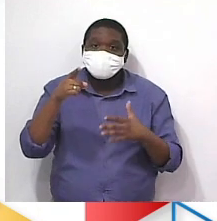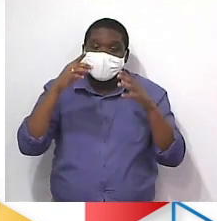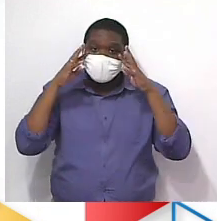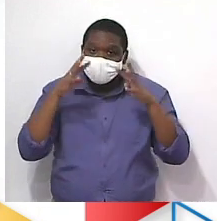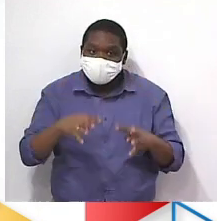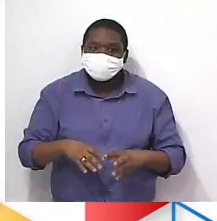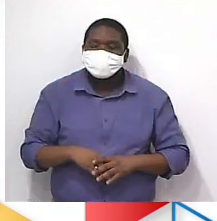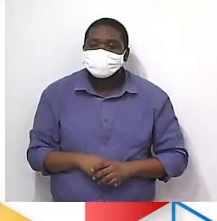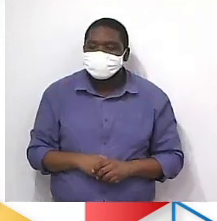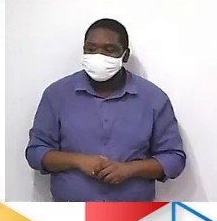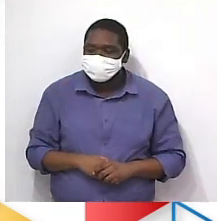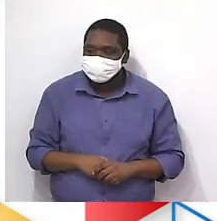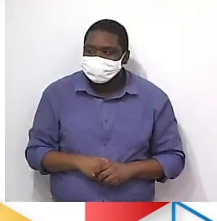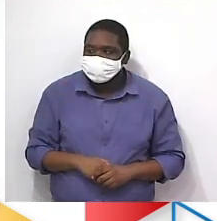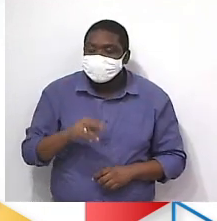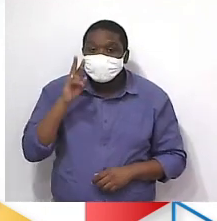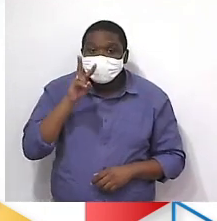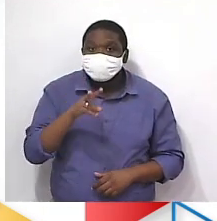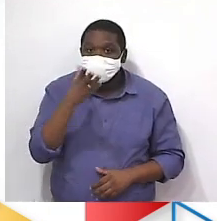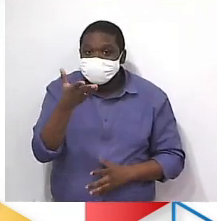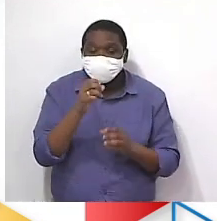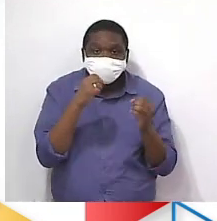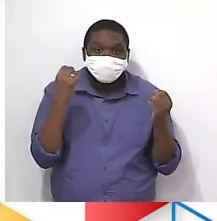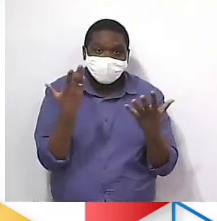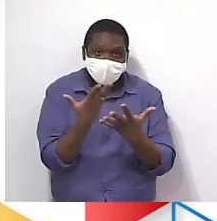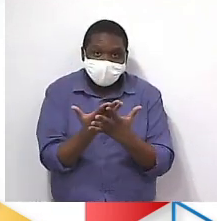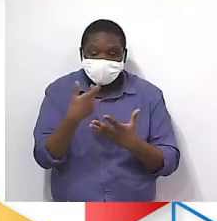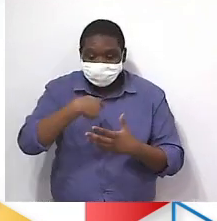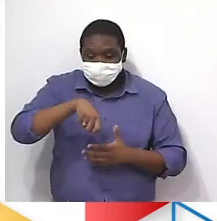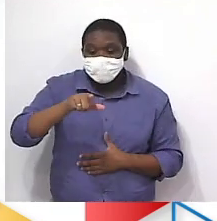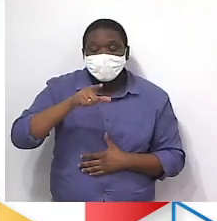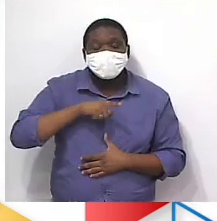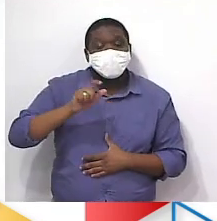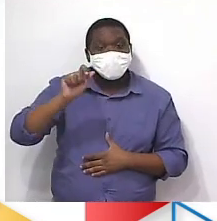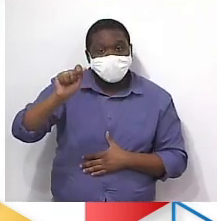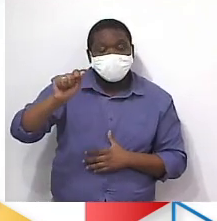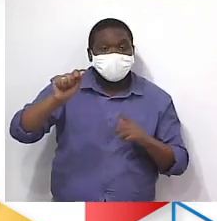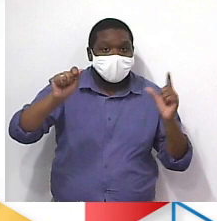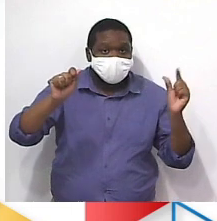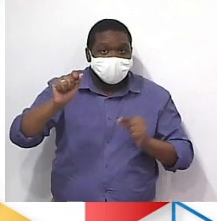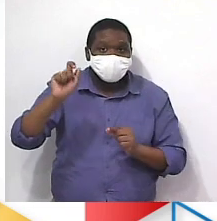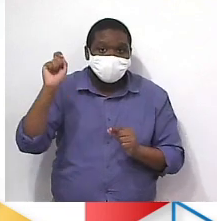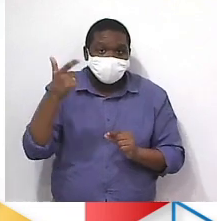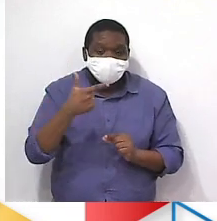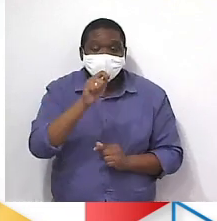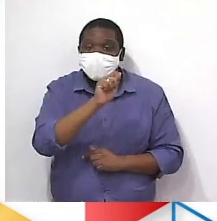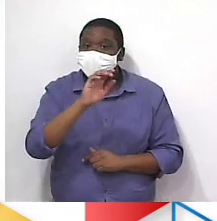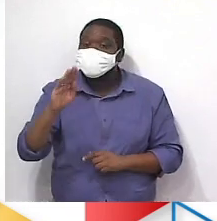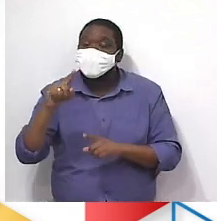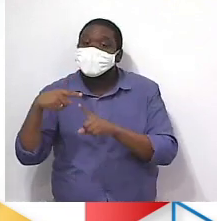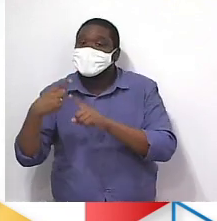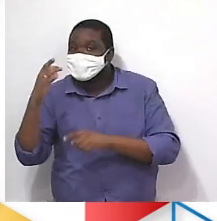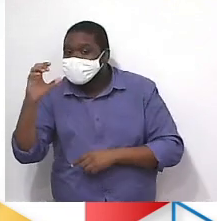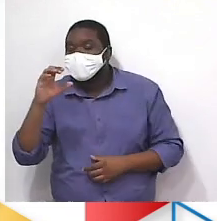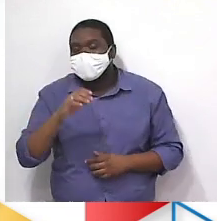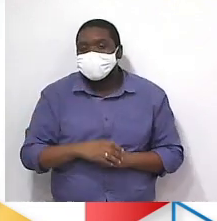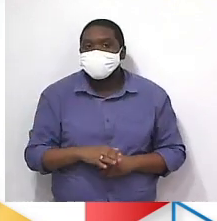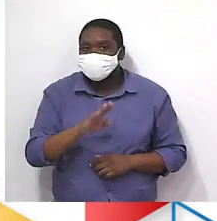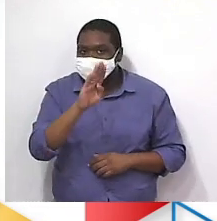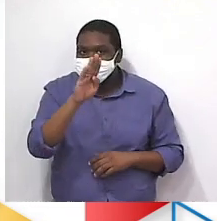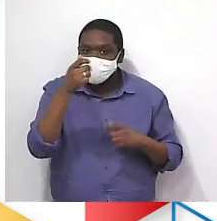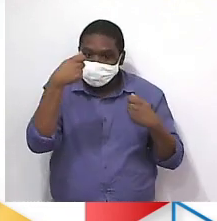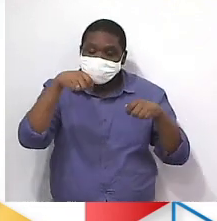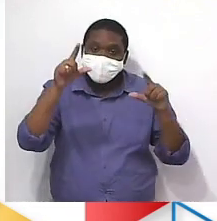atenção. Ó, olha o slide comigo. A tem que ser menor que A, B mais C. B tem que ser menor que A